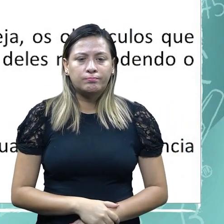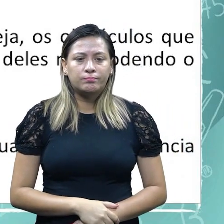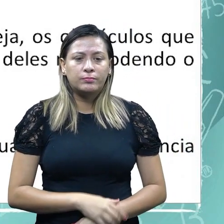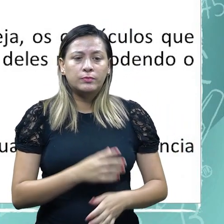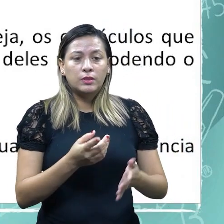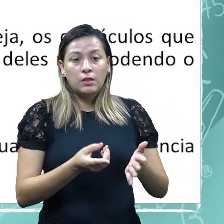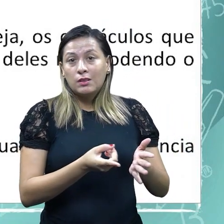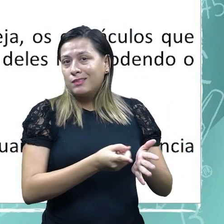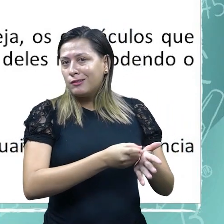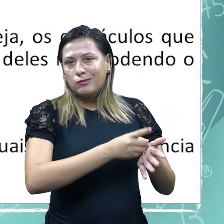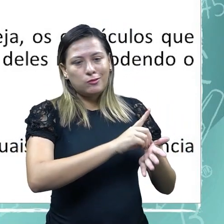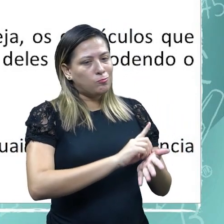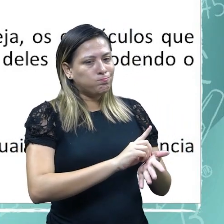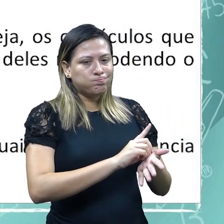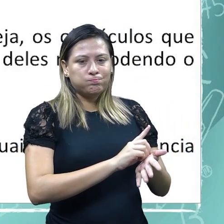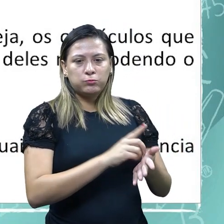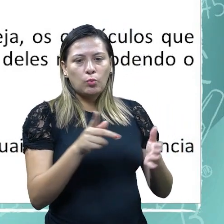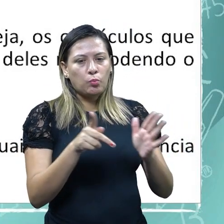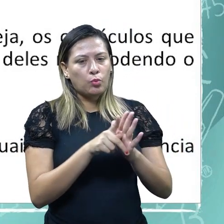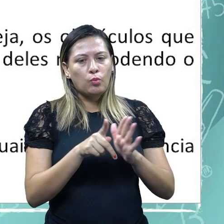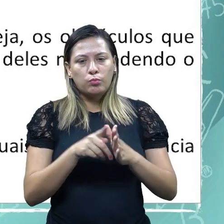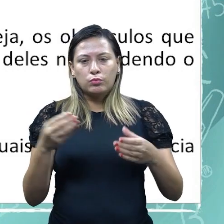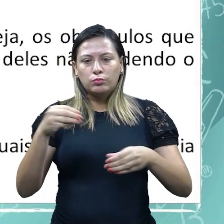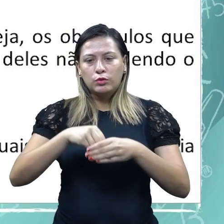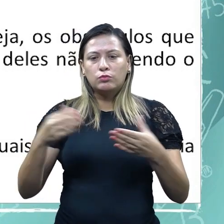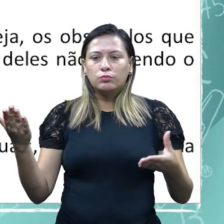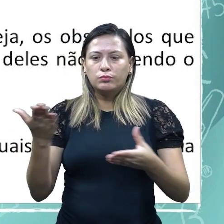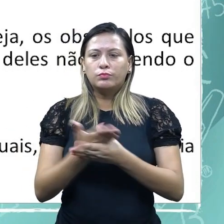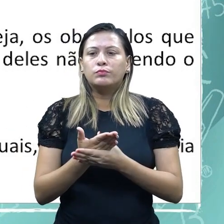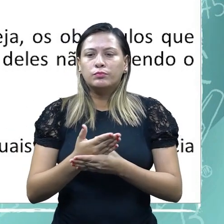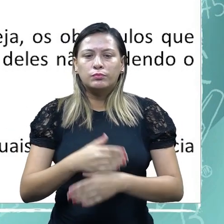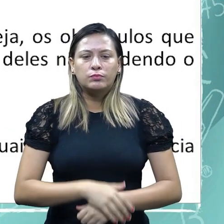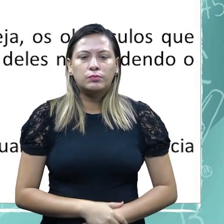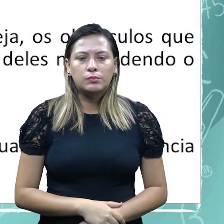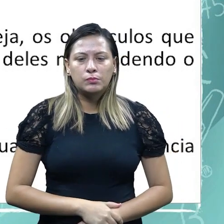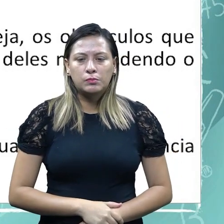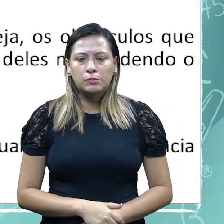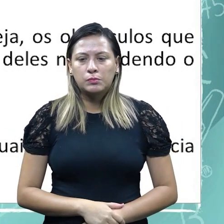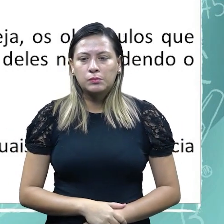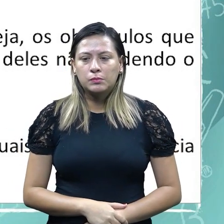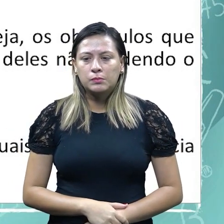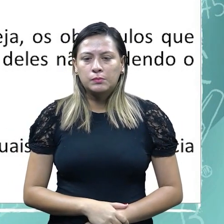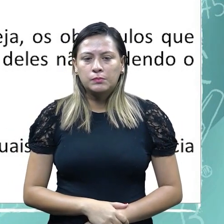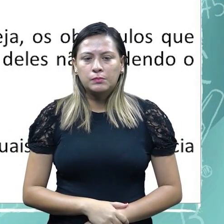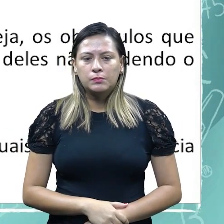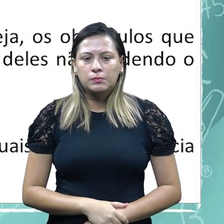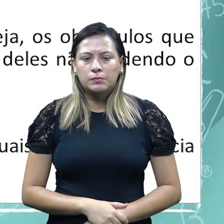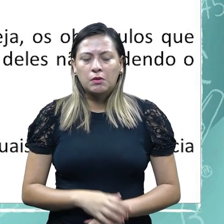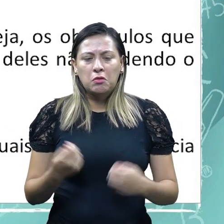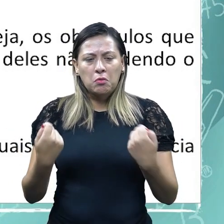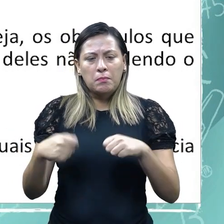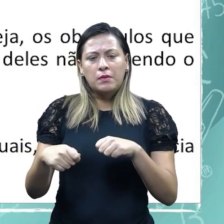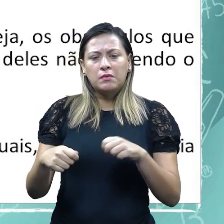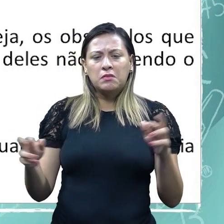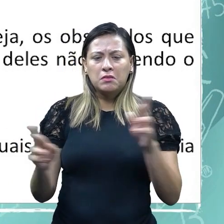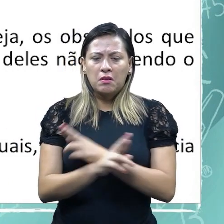pressupostos processuais a incompetência relativa e a convenção de arbitragem. Você vai encontrar algumas questões aí nos